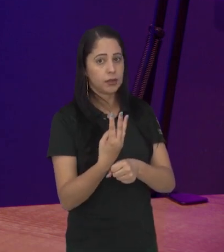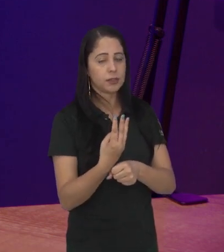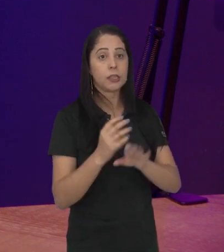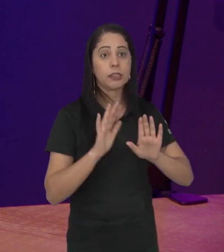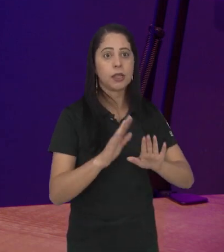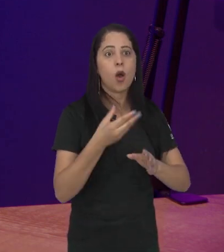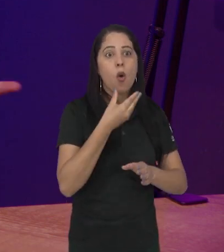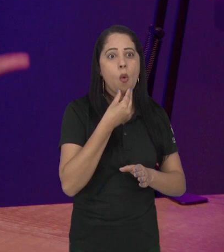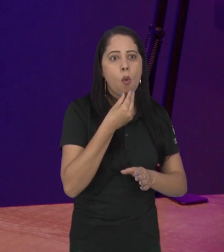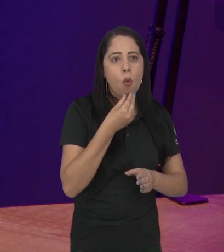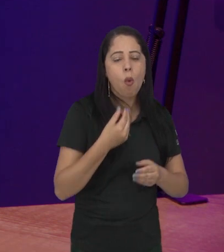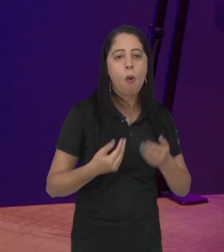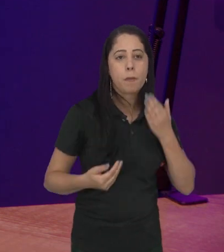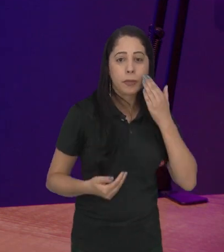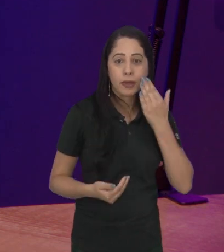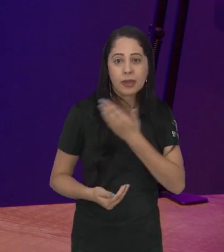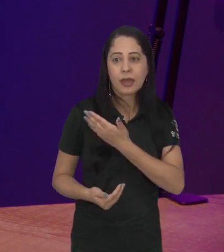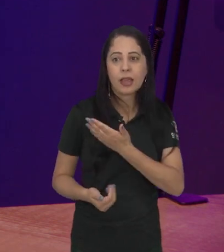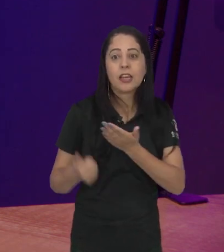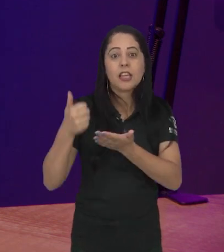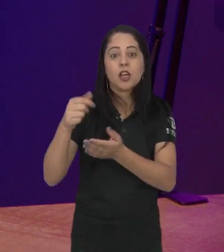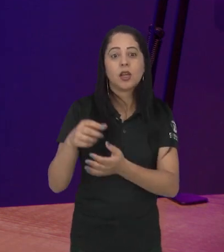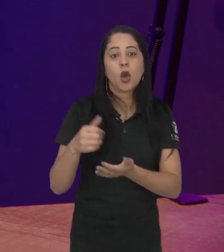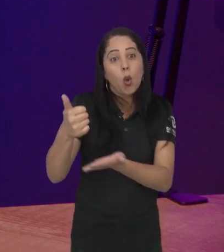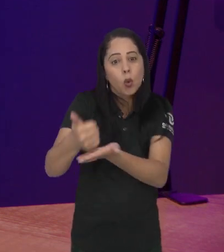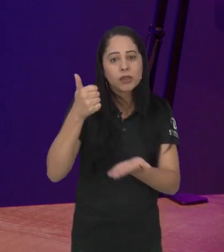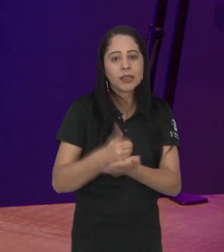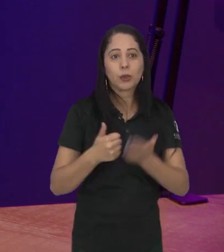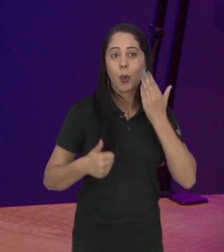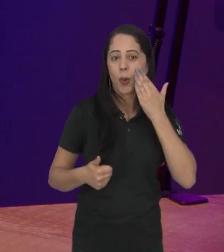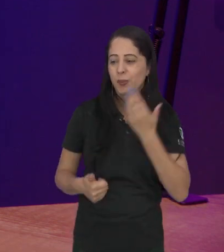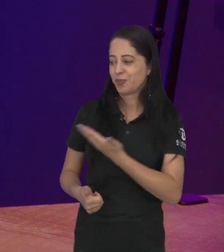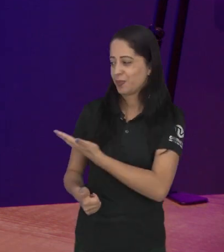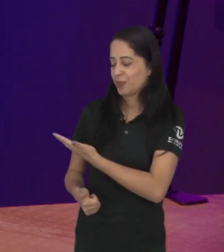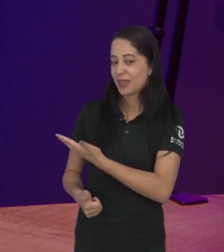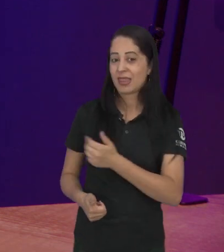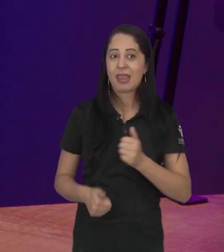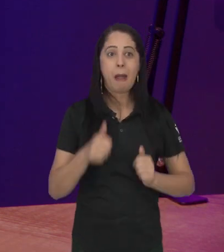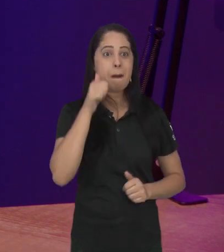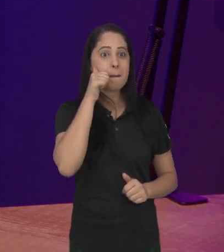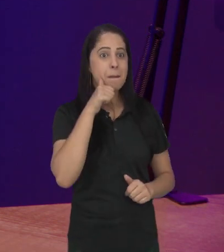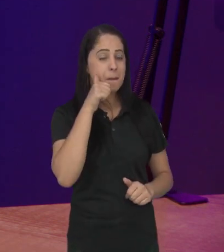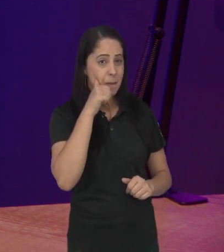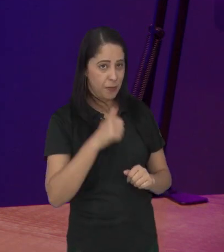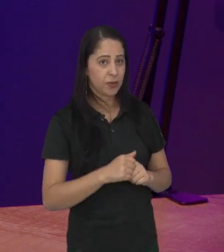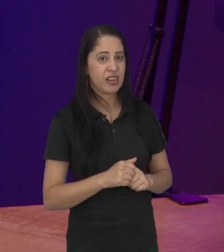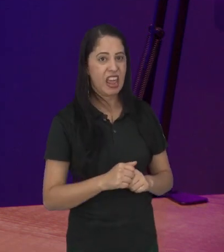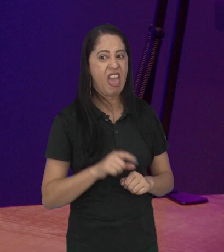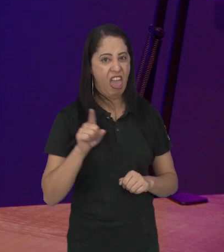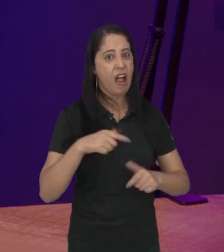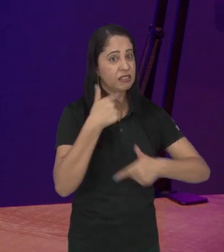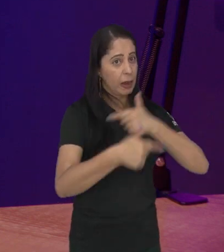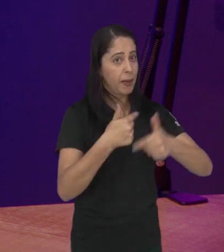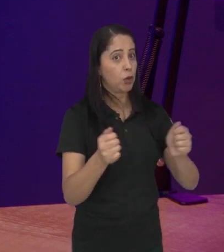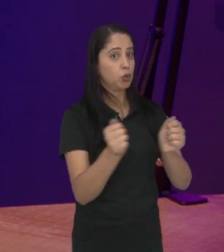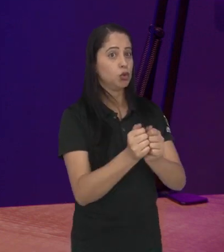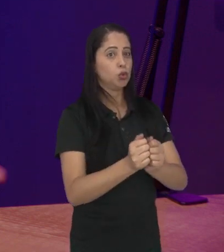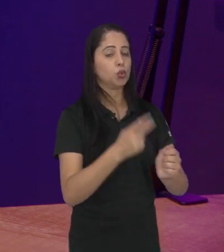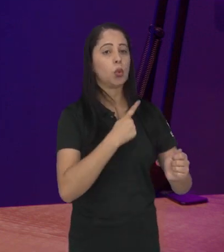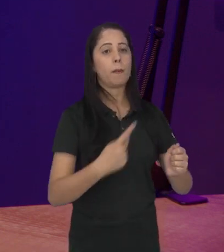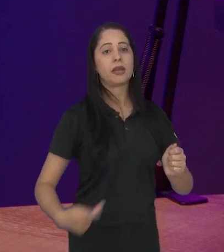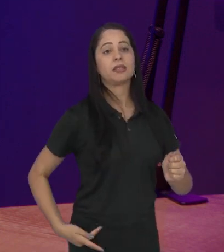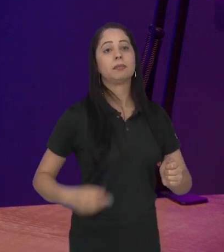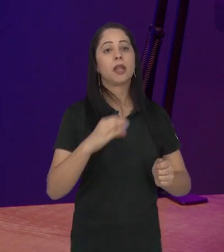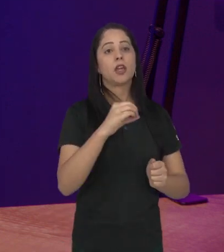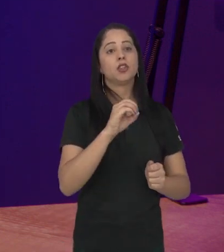E o Weinstein, ele contratou nada mais, nada menos do que a Stephanie Cutter, que é ex-chefe da campanha do presidente